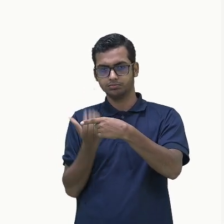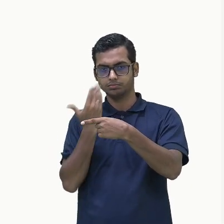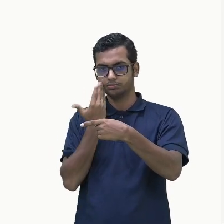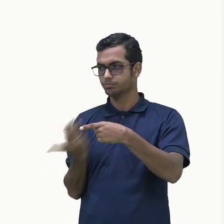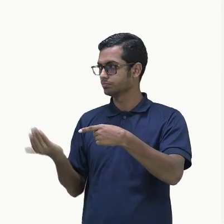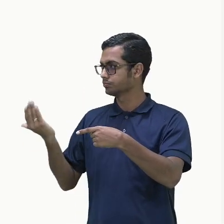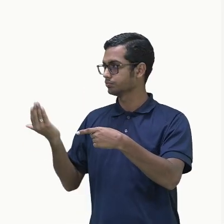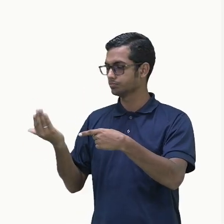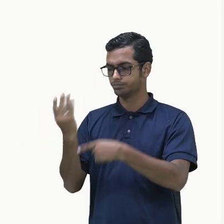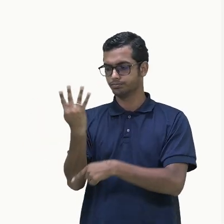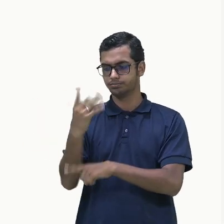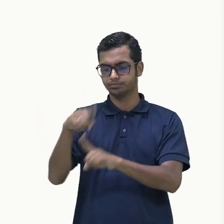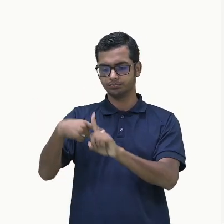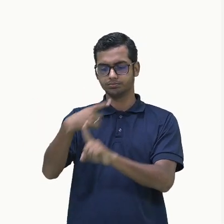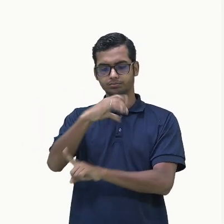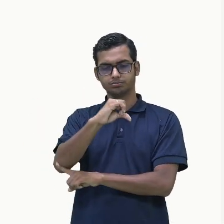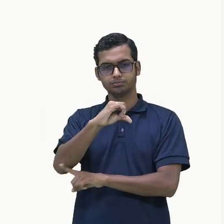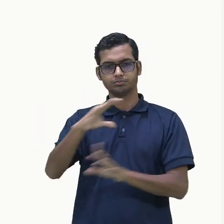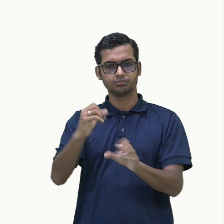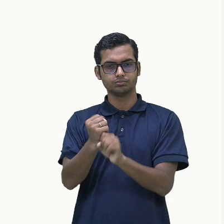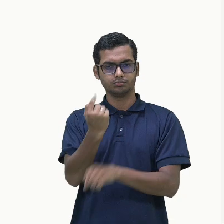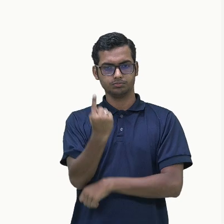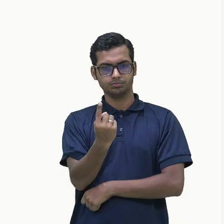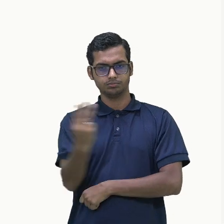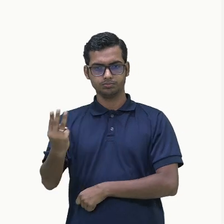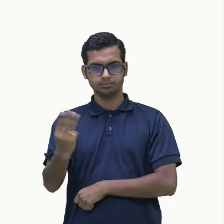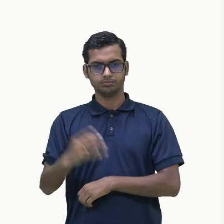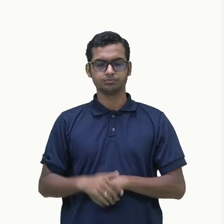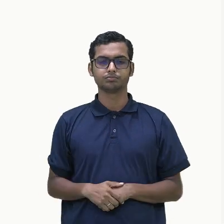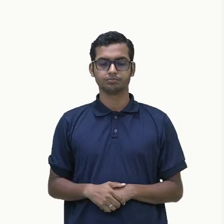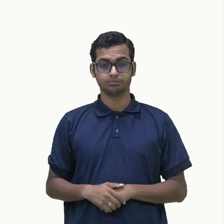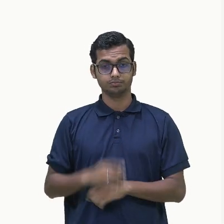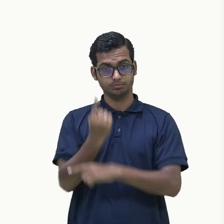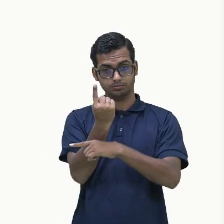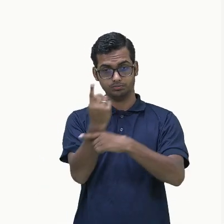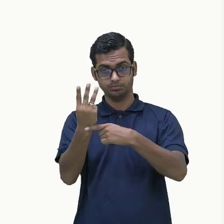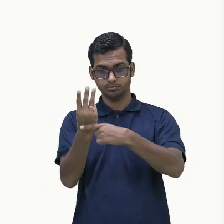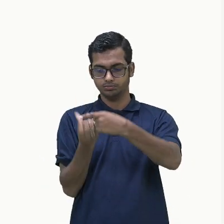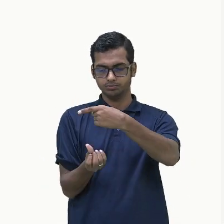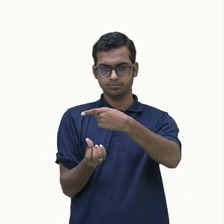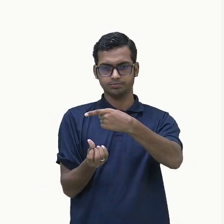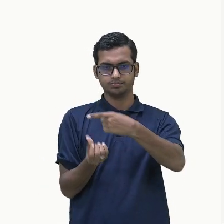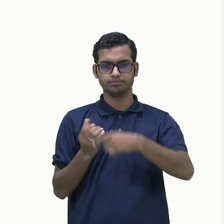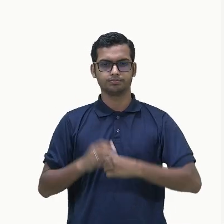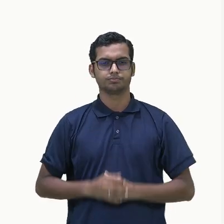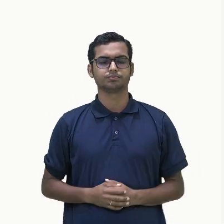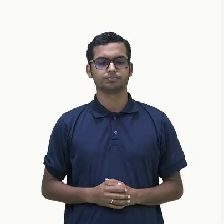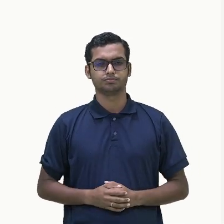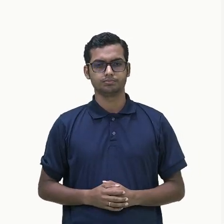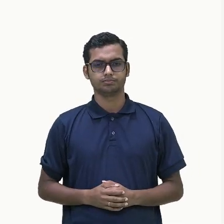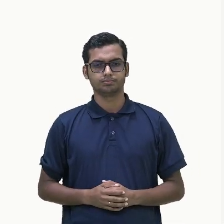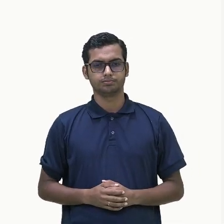4 mais 9, 13. Então, vai ficar 13/6.